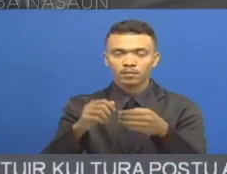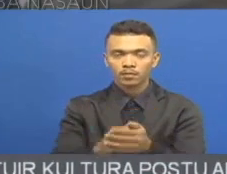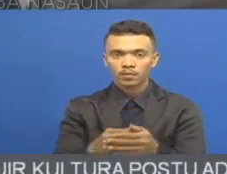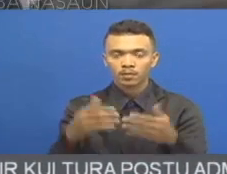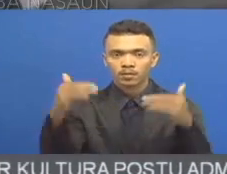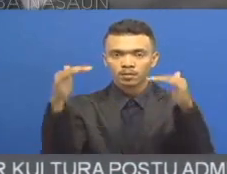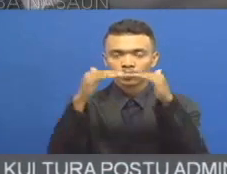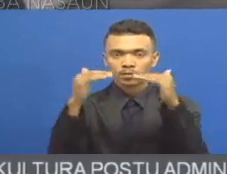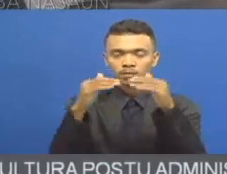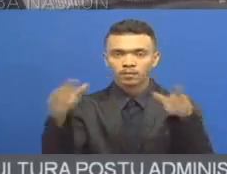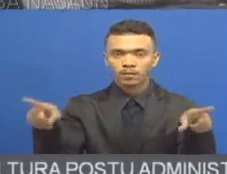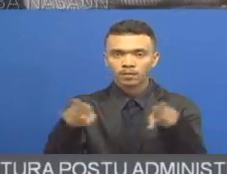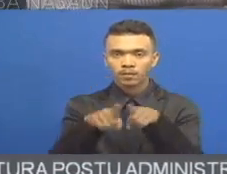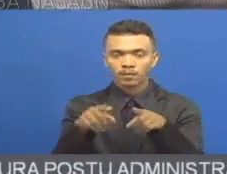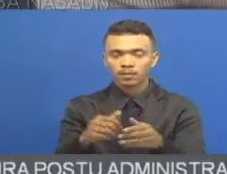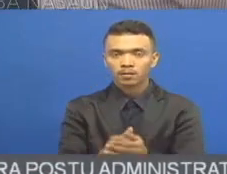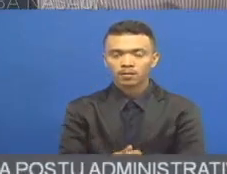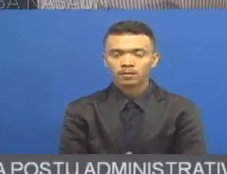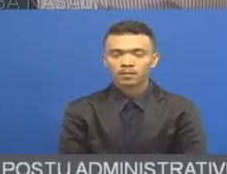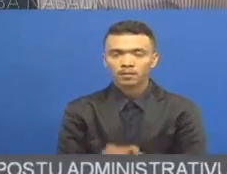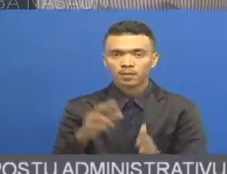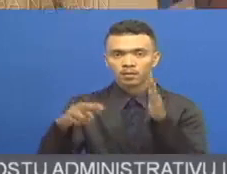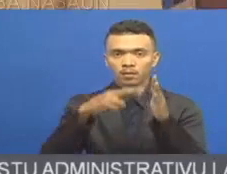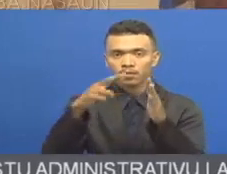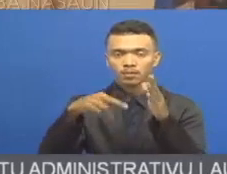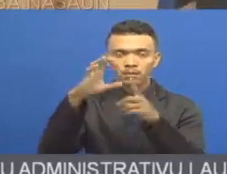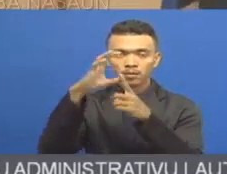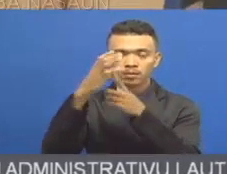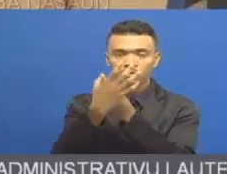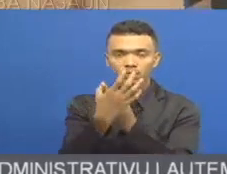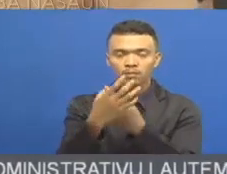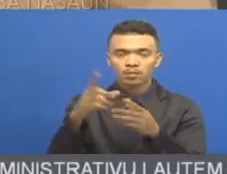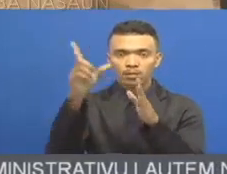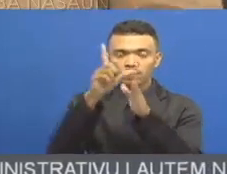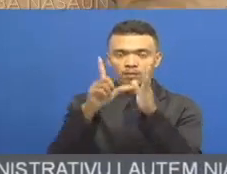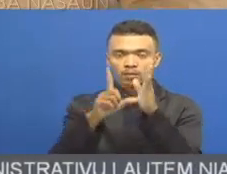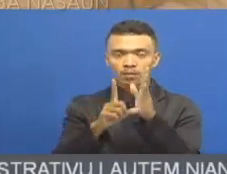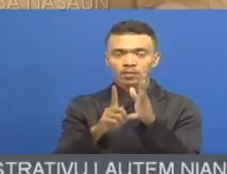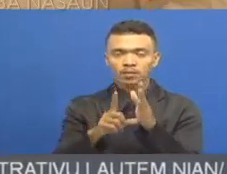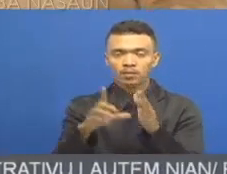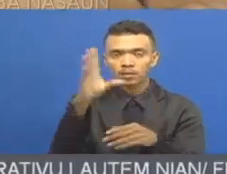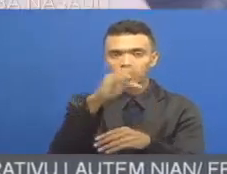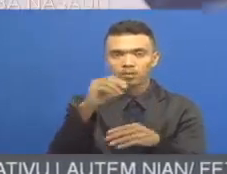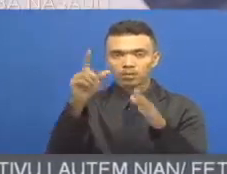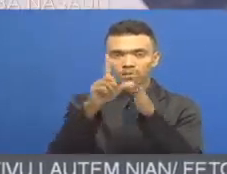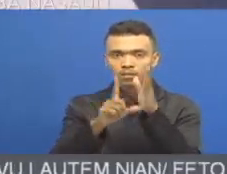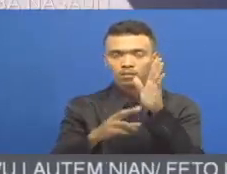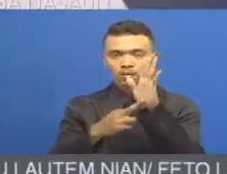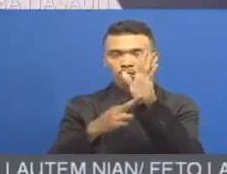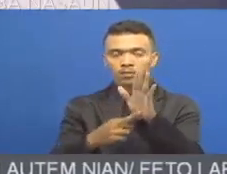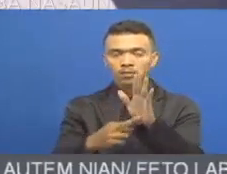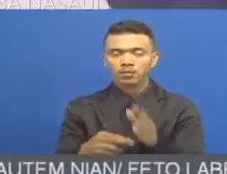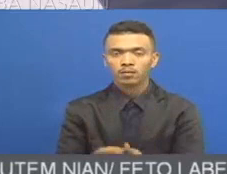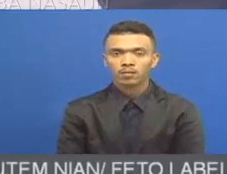a surmutu ne, macanesan aprovação regulamento Tarabandu, aprovação lista PIM, no aprovação lista relatório